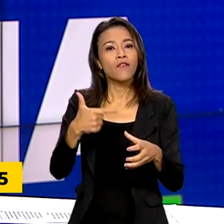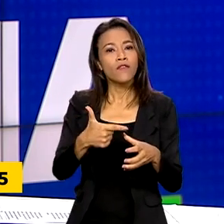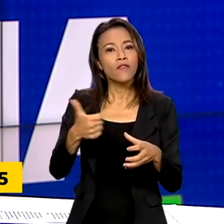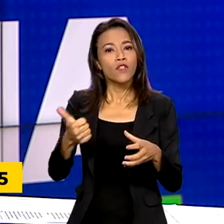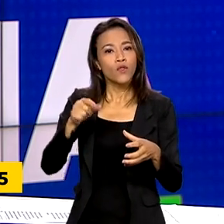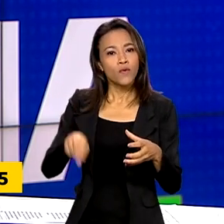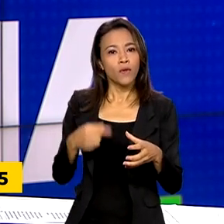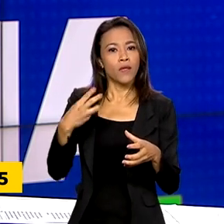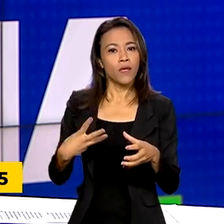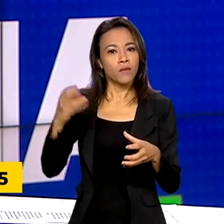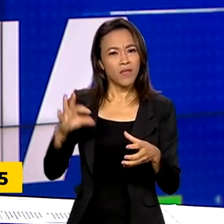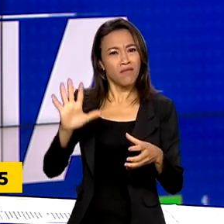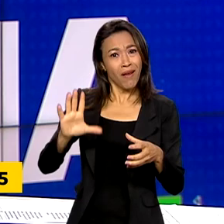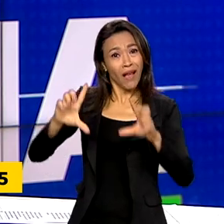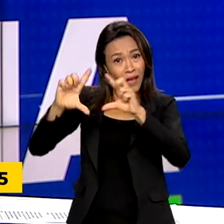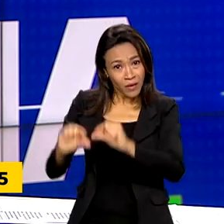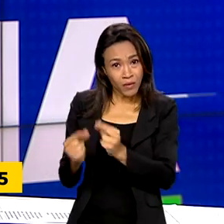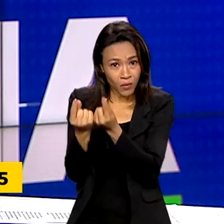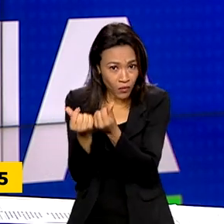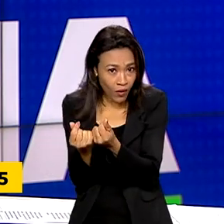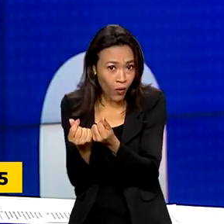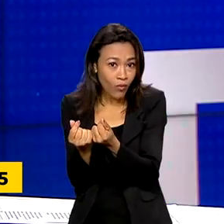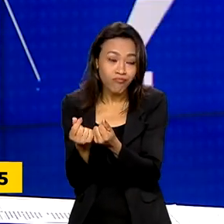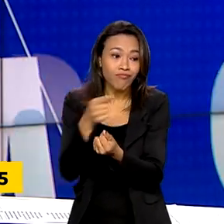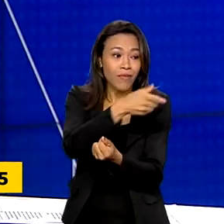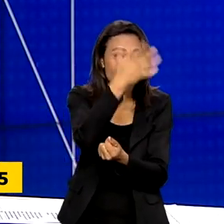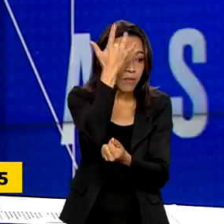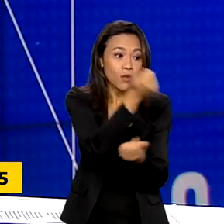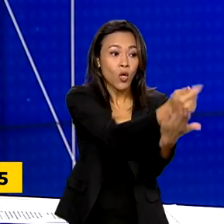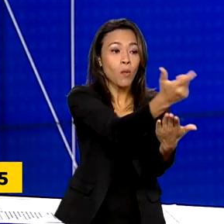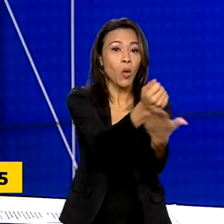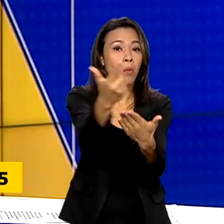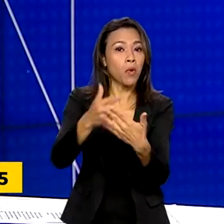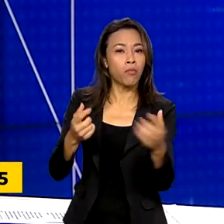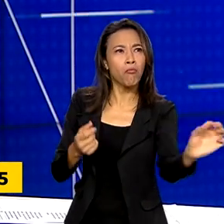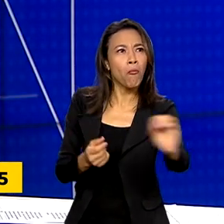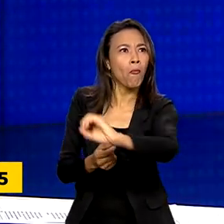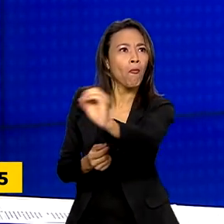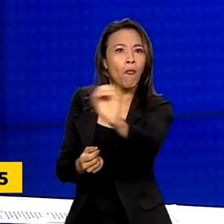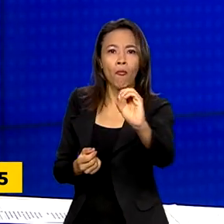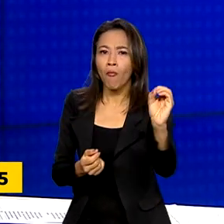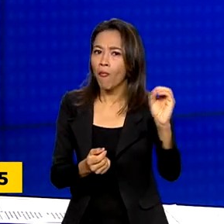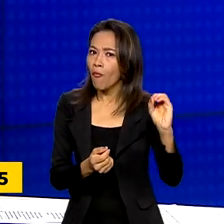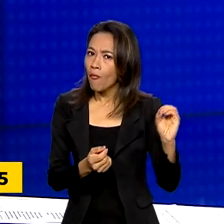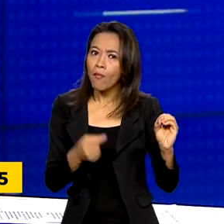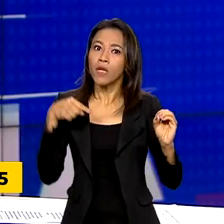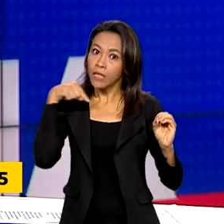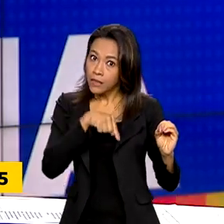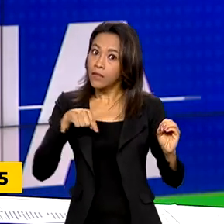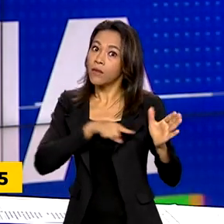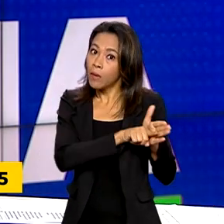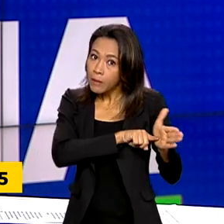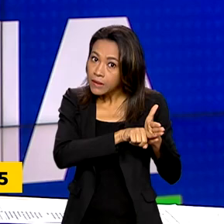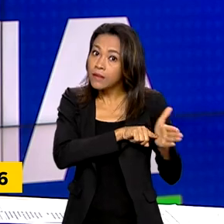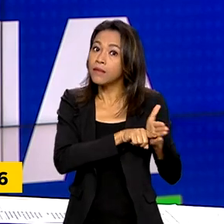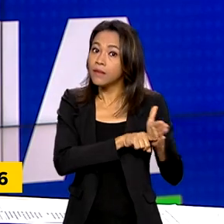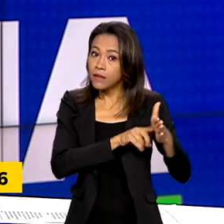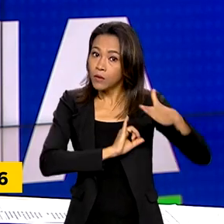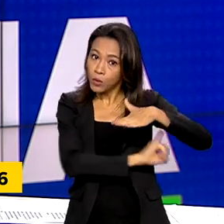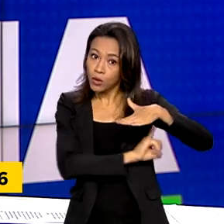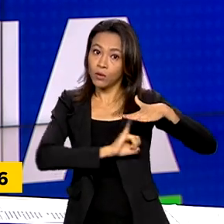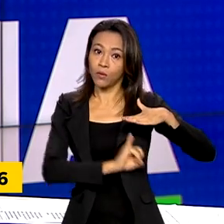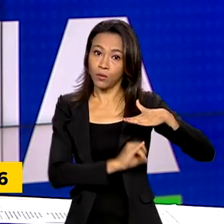21,3%. Mas a redução não tem sido repassada ao consumidor, de acordo com o Instituto de Estudos Estratégicos de